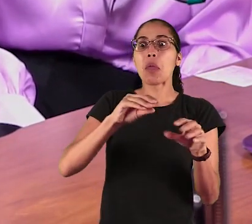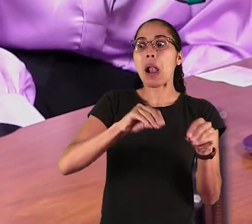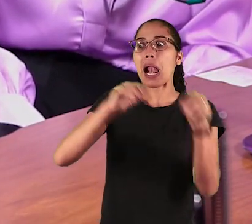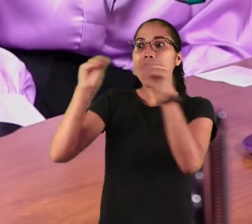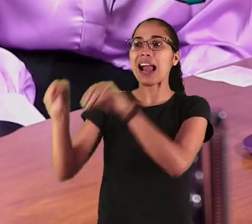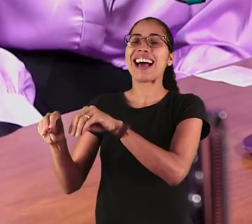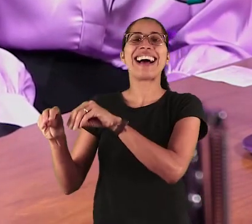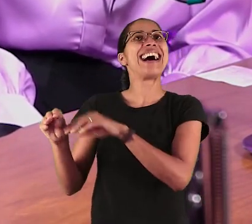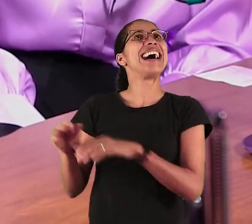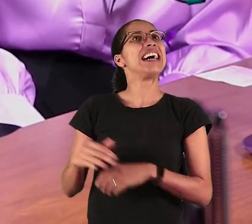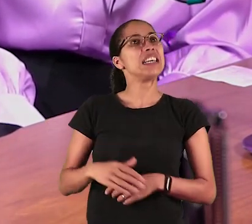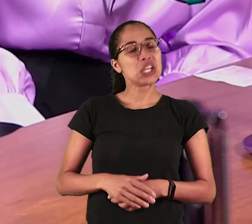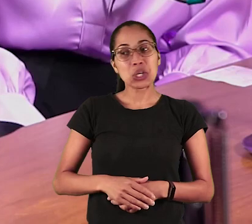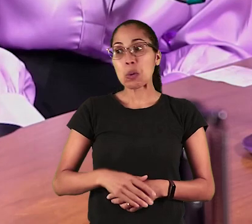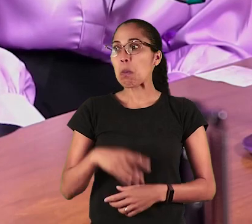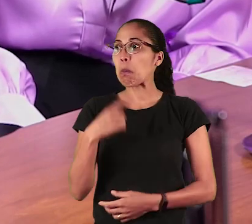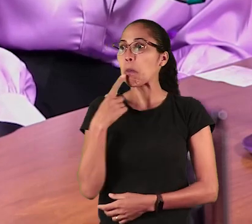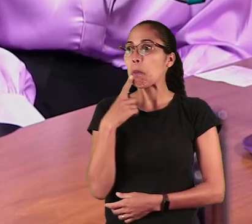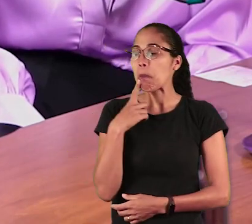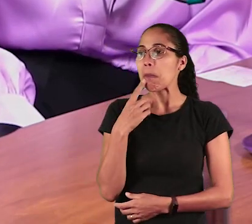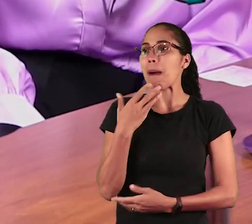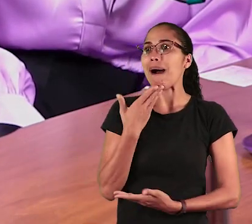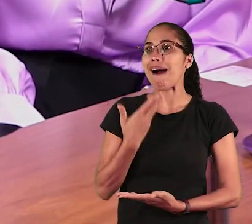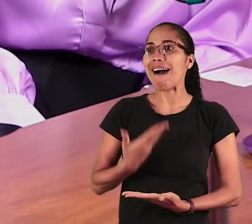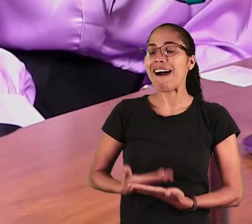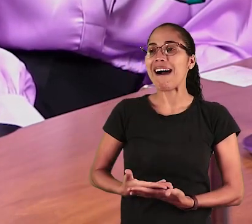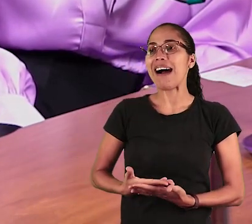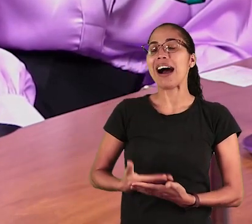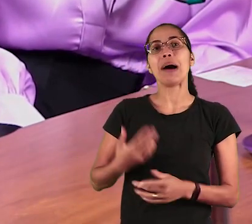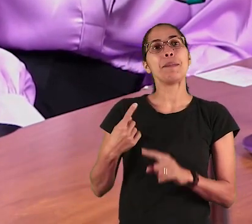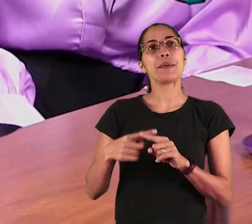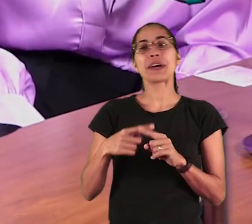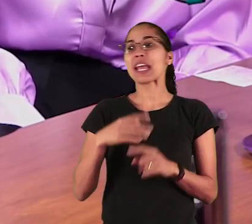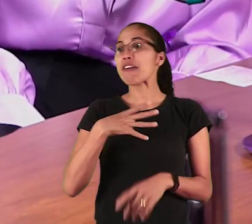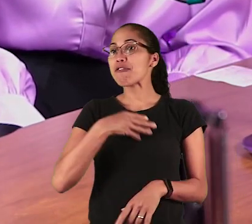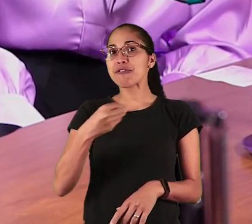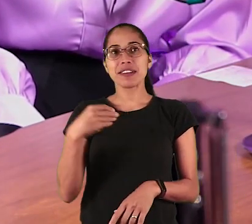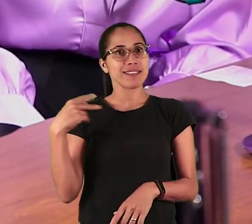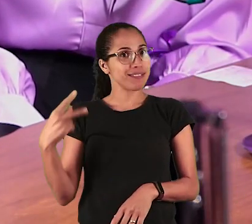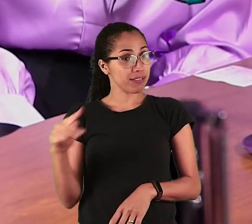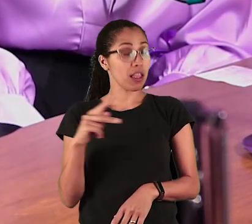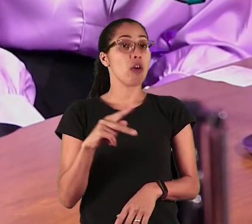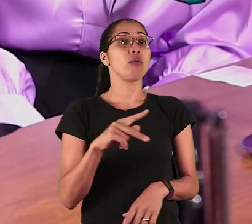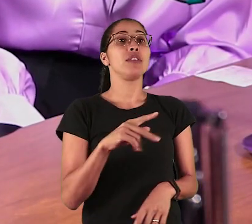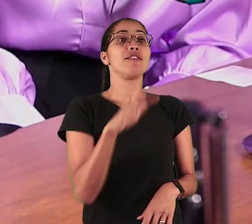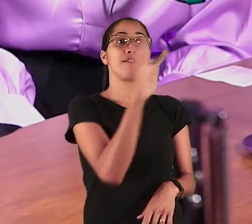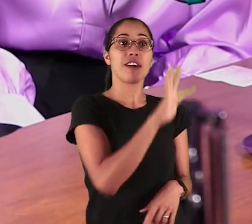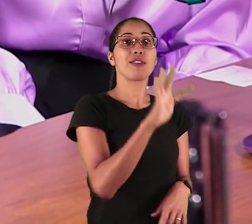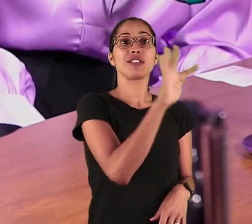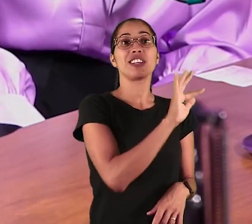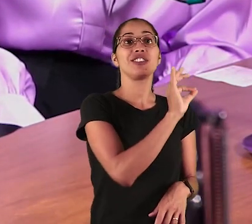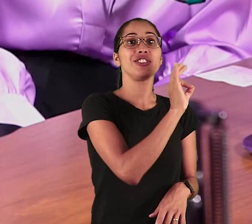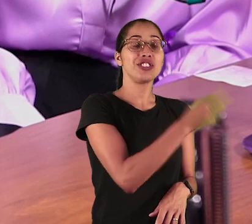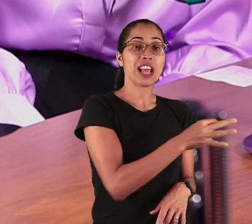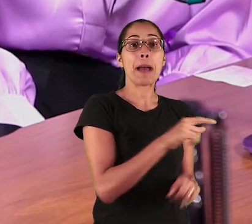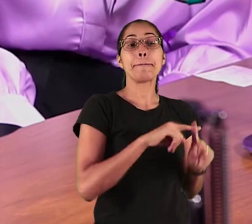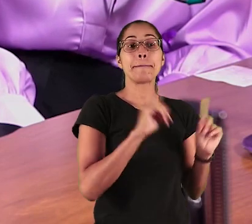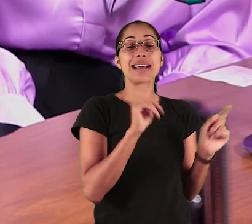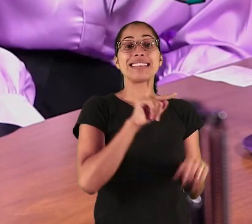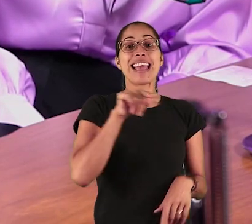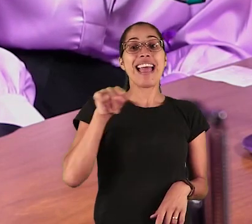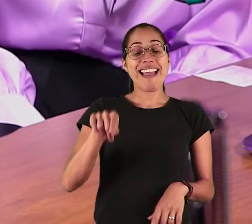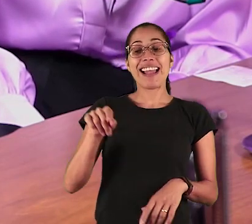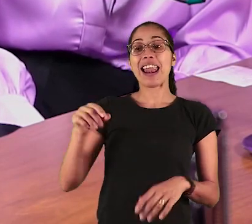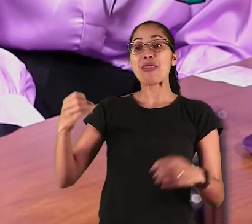movimentos disruptivos eu olho para ela no momento que os filhos já estão na faculdade já estão Ela tá no outro momento mas ela tá